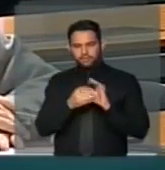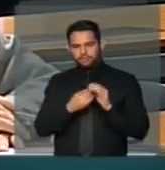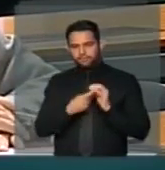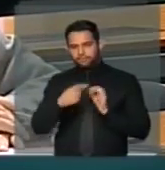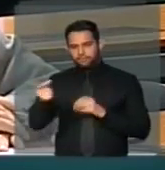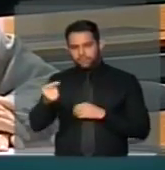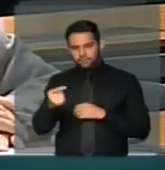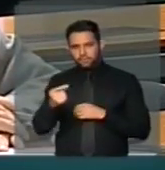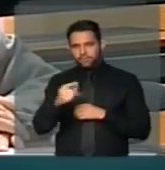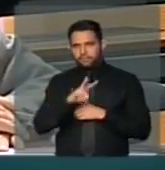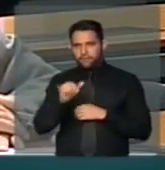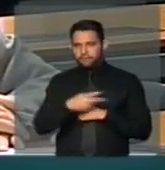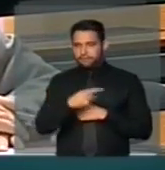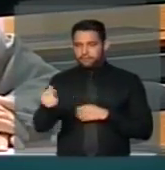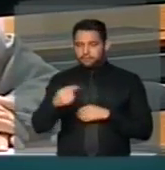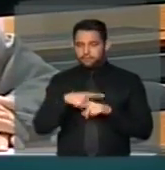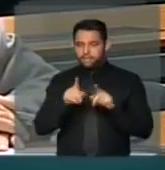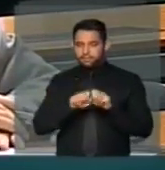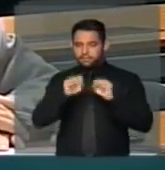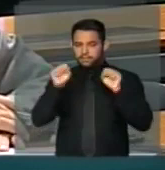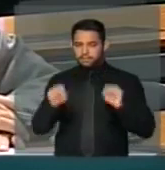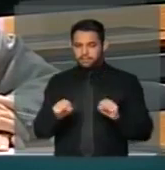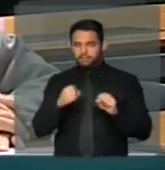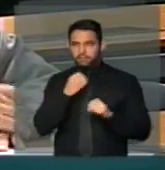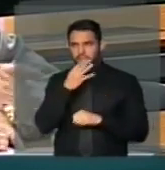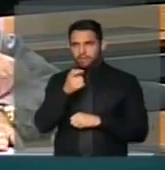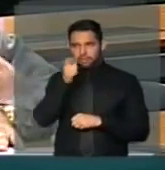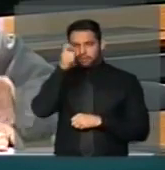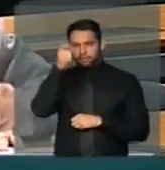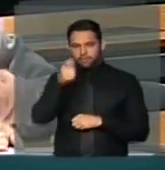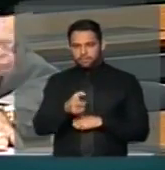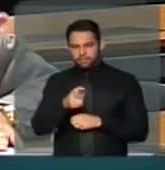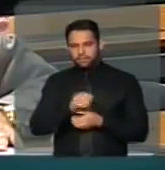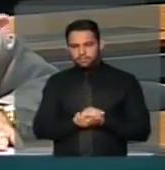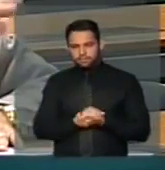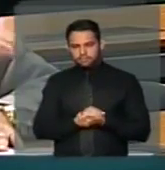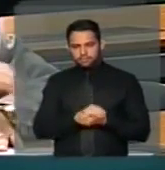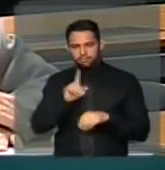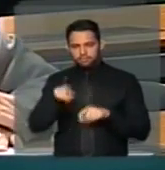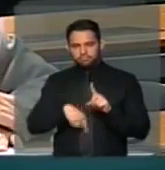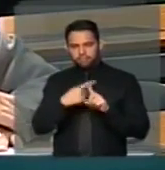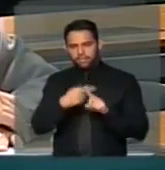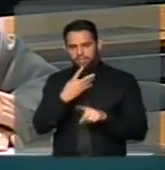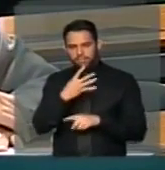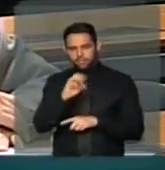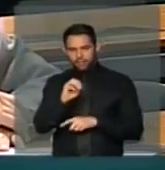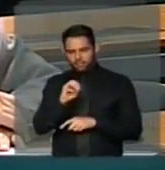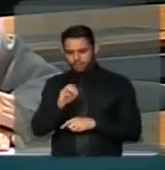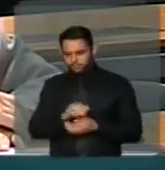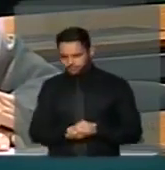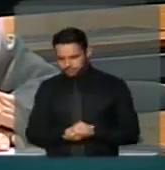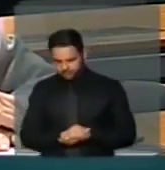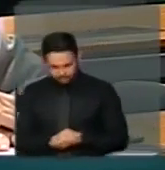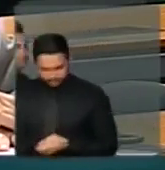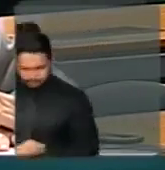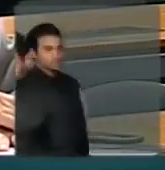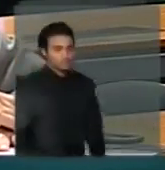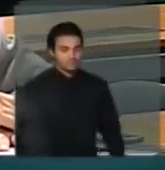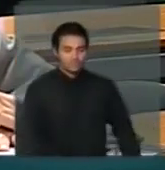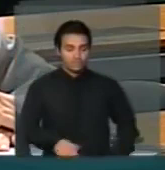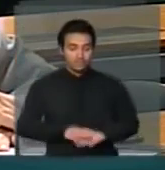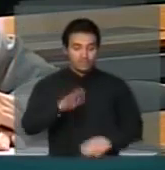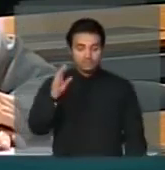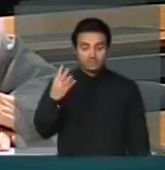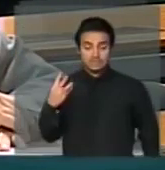vai fugir mas é um sistema bem interessante eu acho que já são mais de 30 unidades que funciona em Minas Gerais